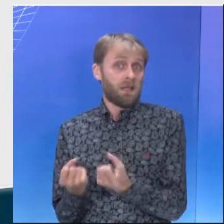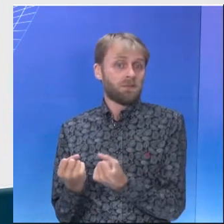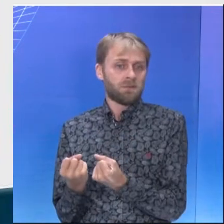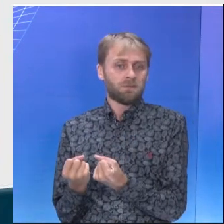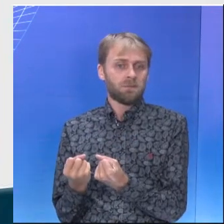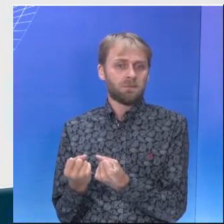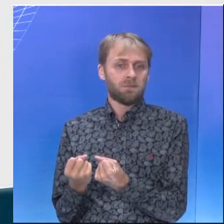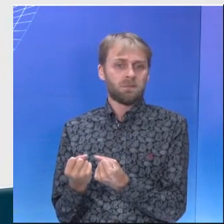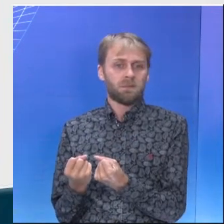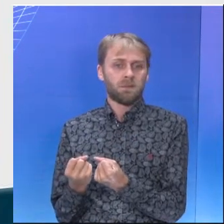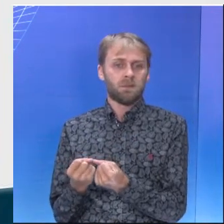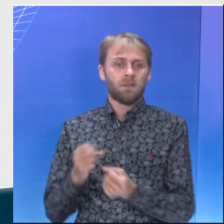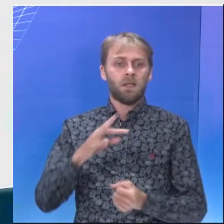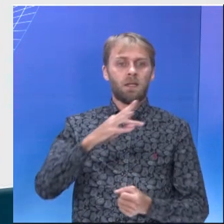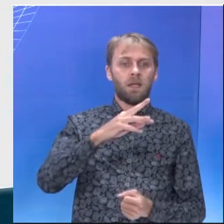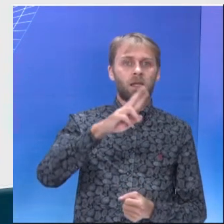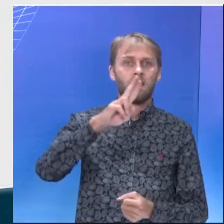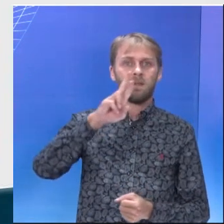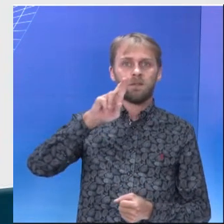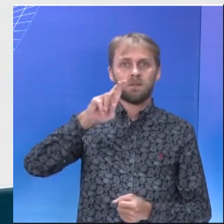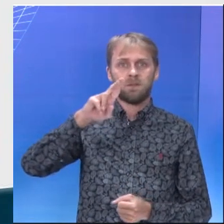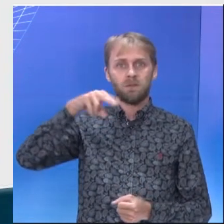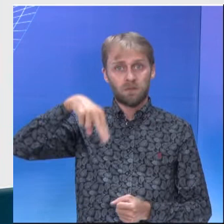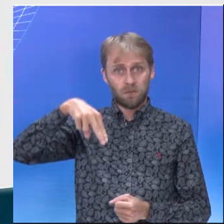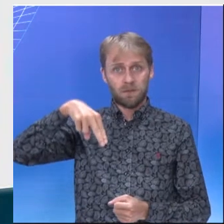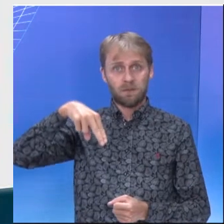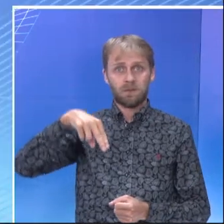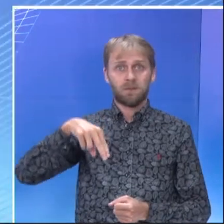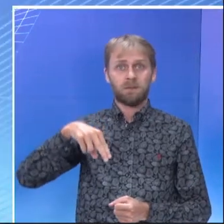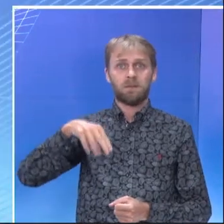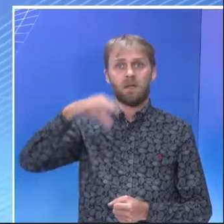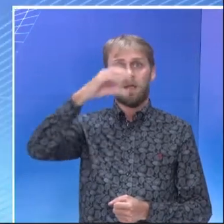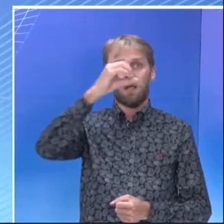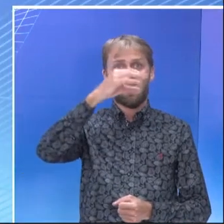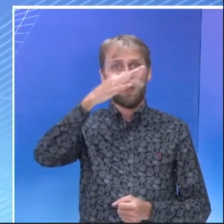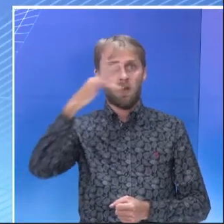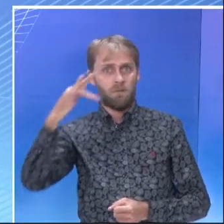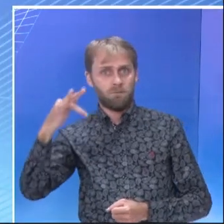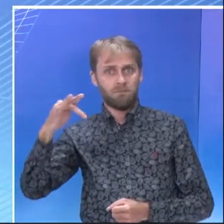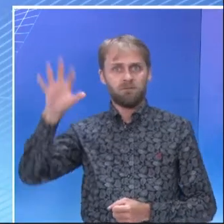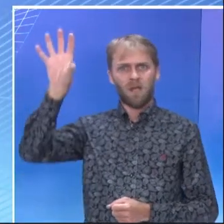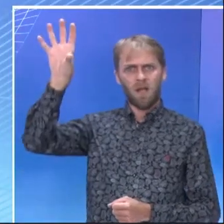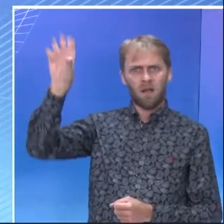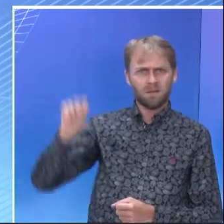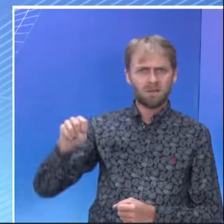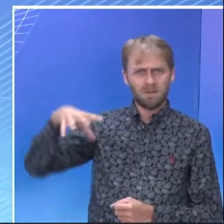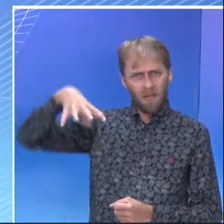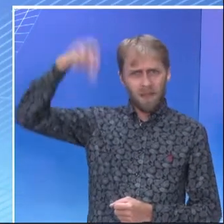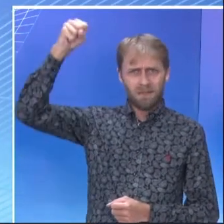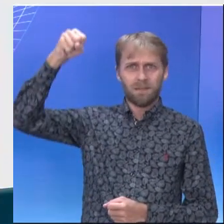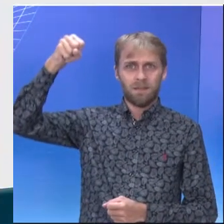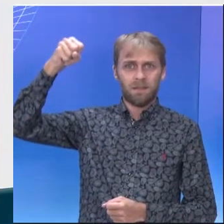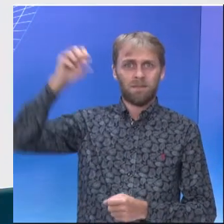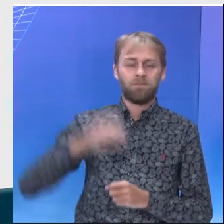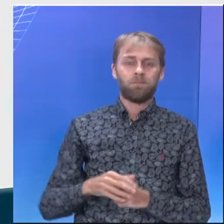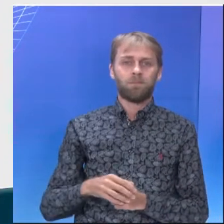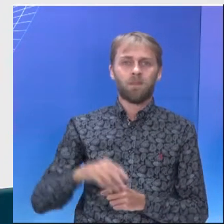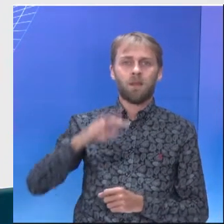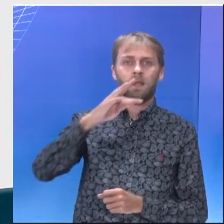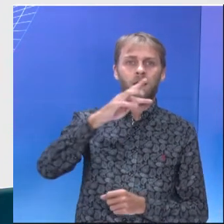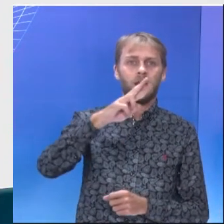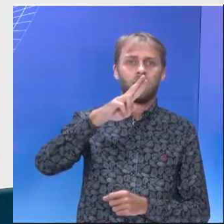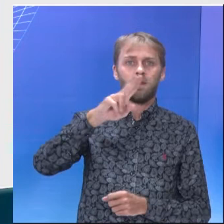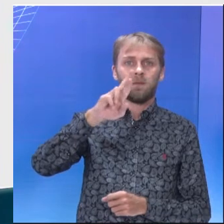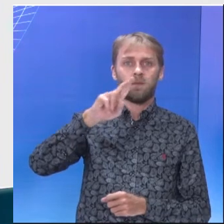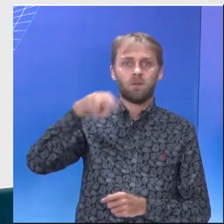turn off e o turn on. O turn off que é desligar e o turn on que é ligar. Please turn off the lights, né? Ligue as luzes,